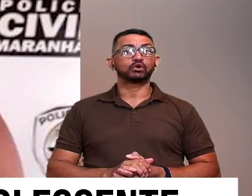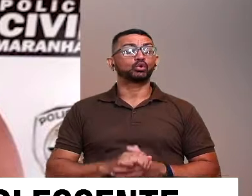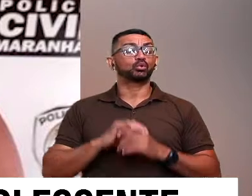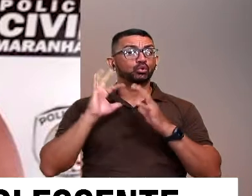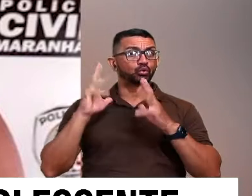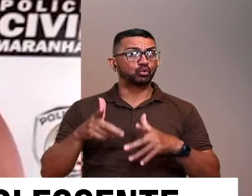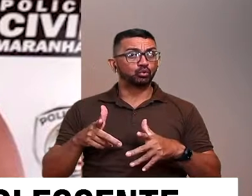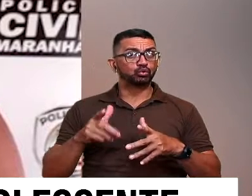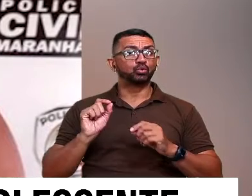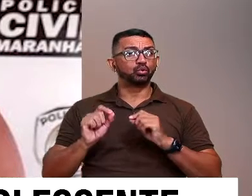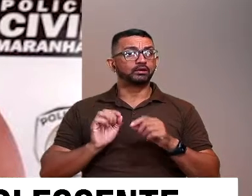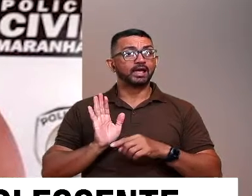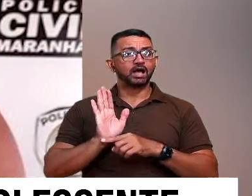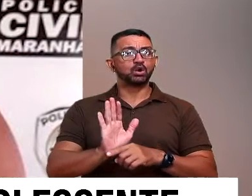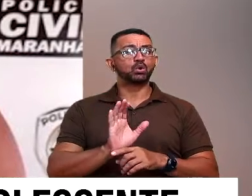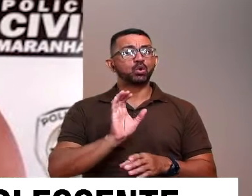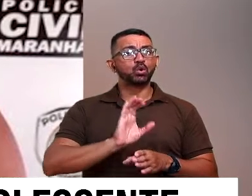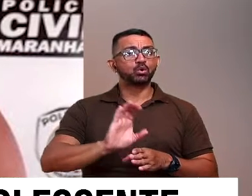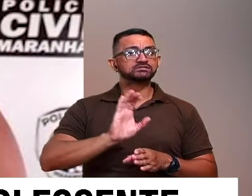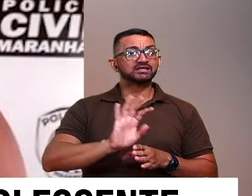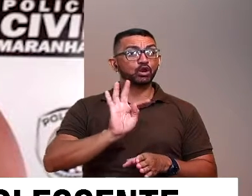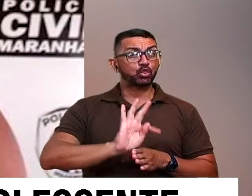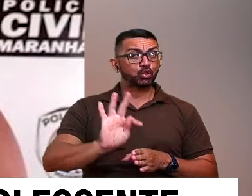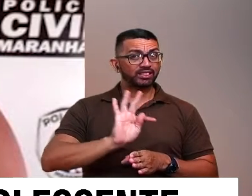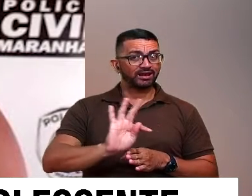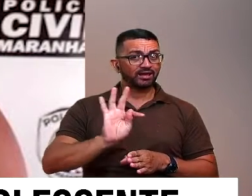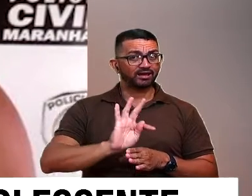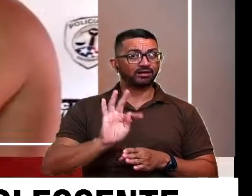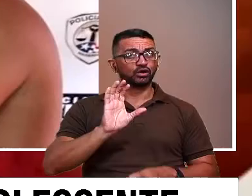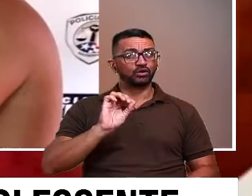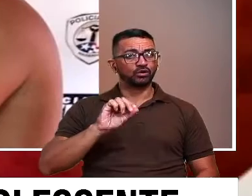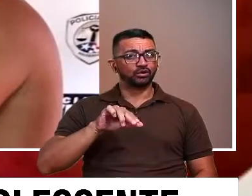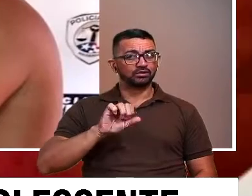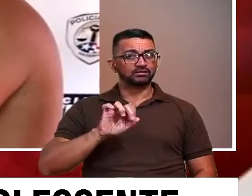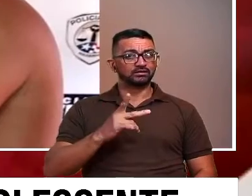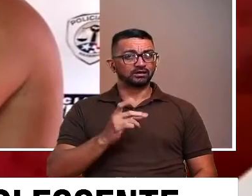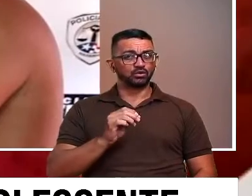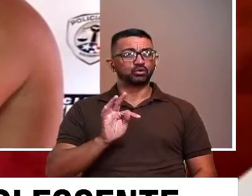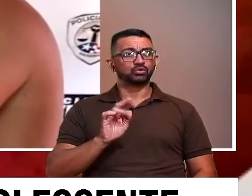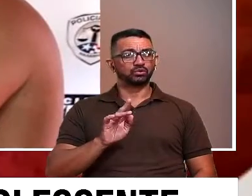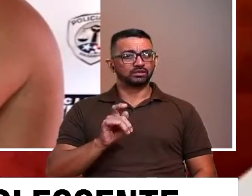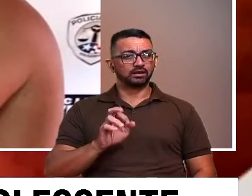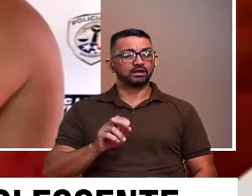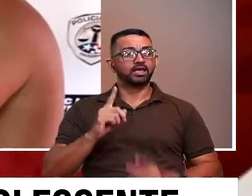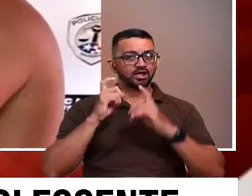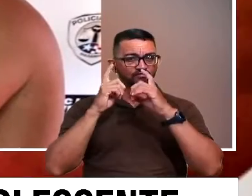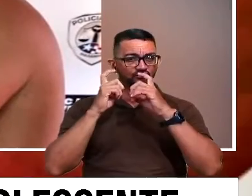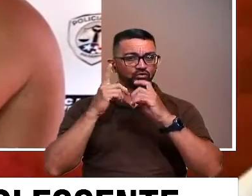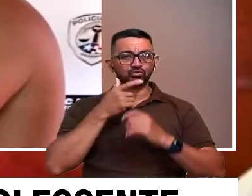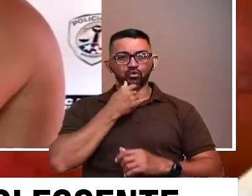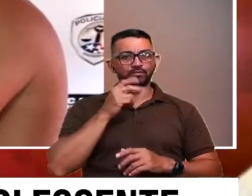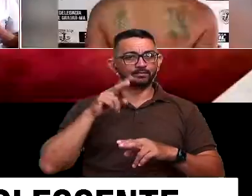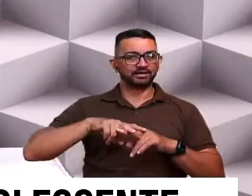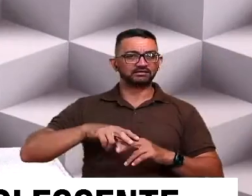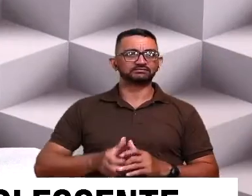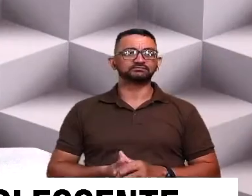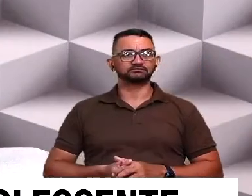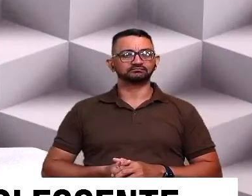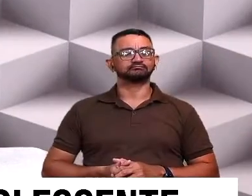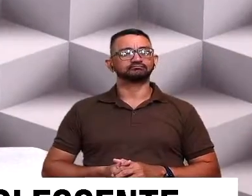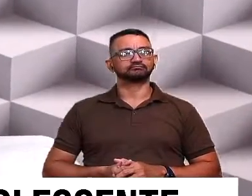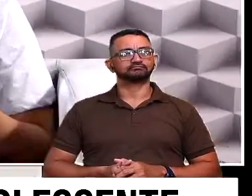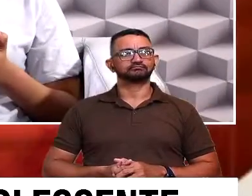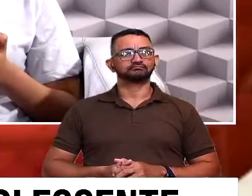tudo foi com auxílio do Conselho Tutelar né então foi isso que aconteceu essa e a foto do suspeito